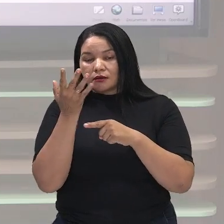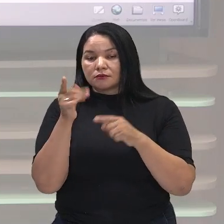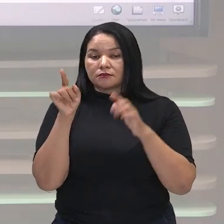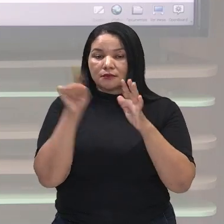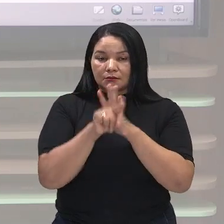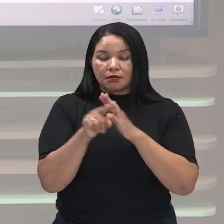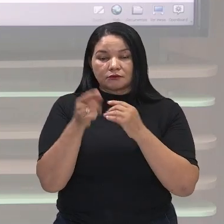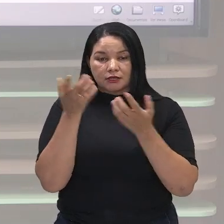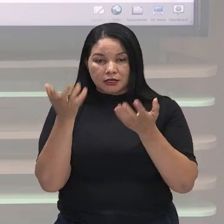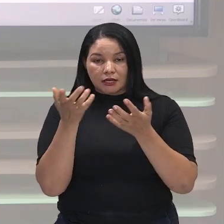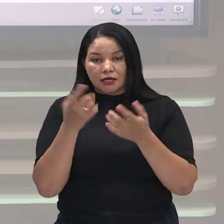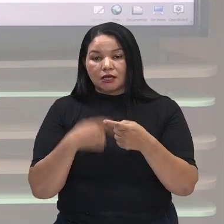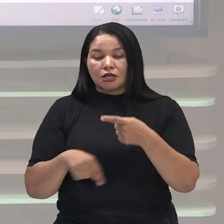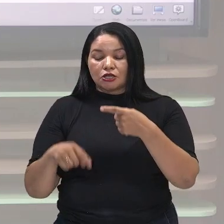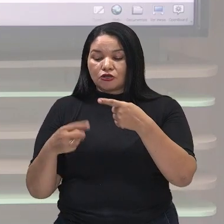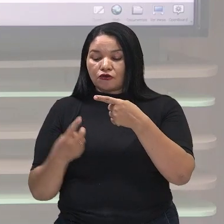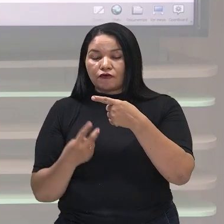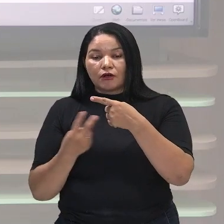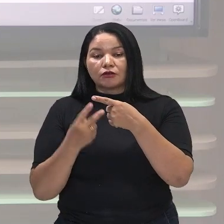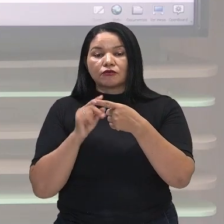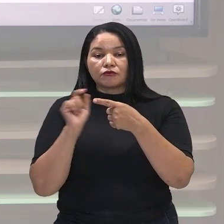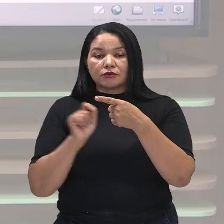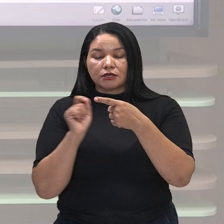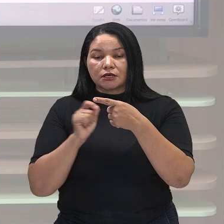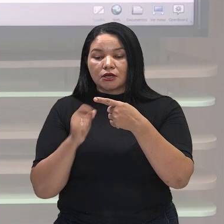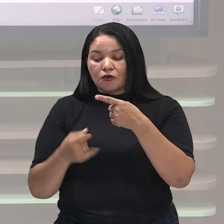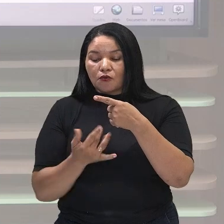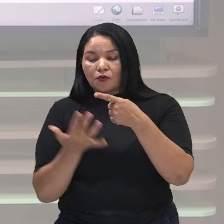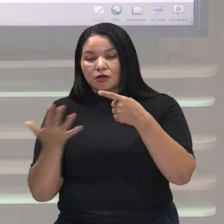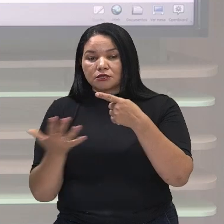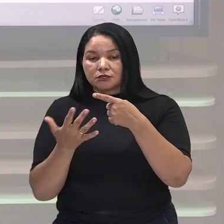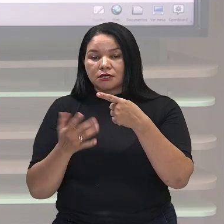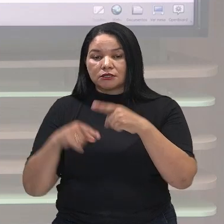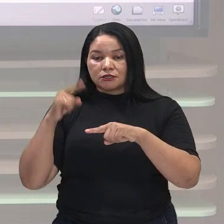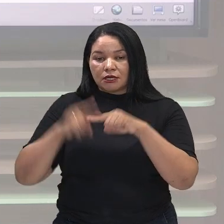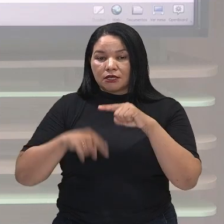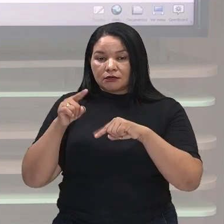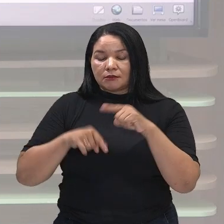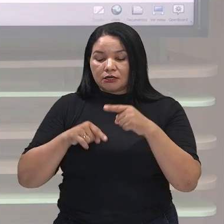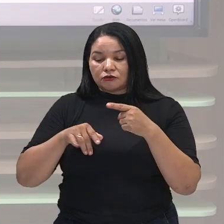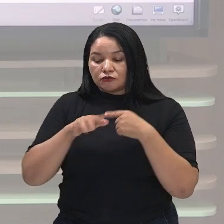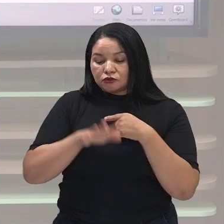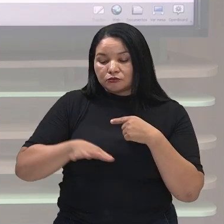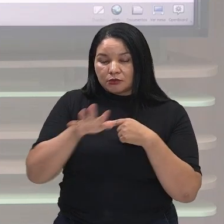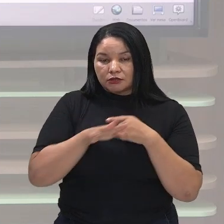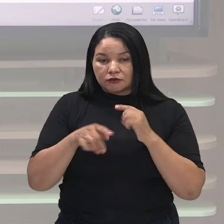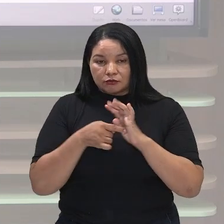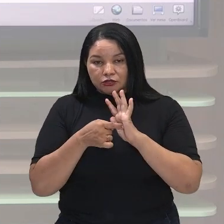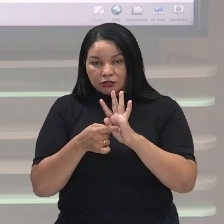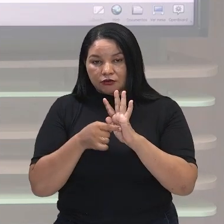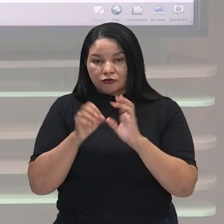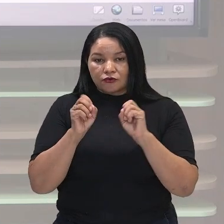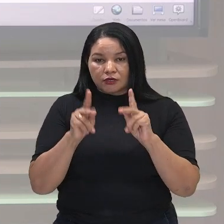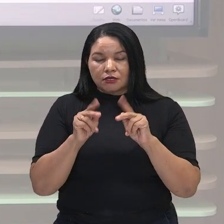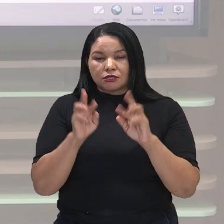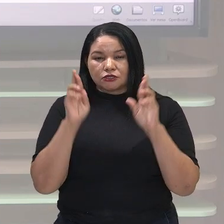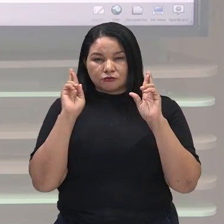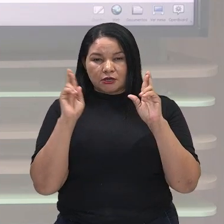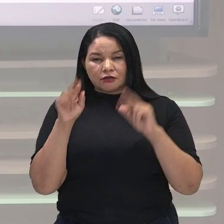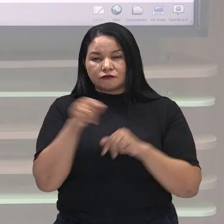valor que vem embaixo é a quantidade de elementos que existe no teu espaço amostral. Beleza? Espero que vocês